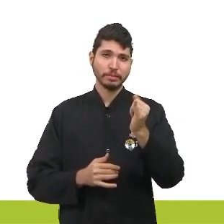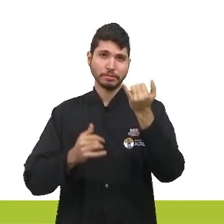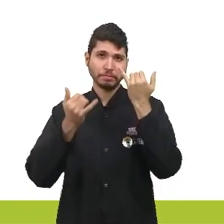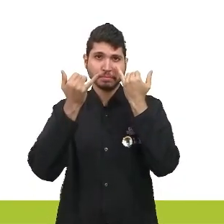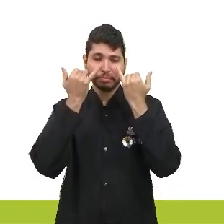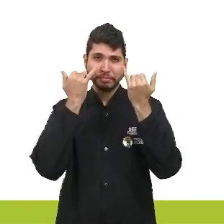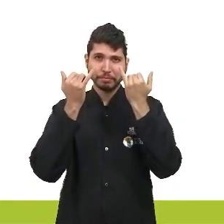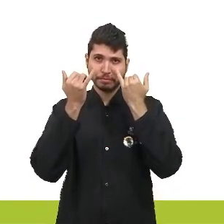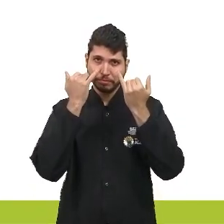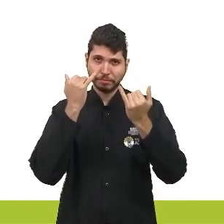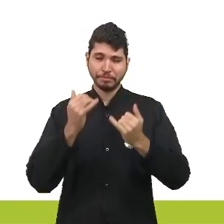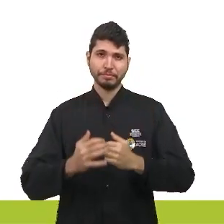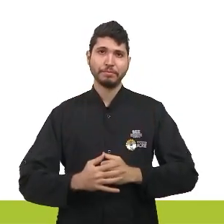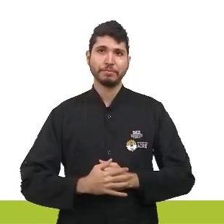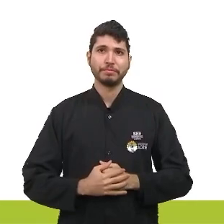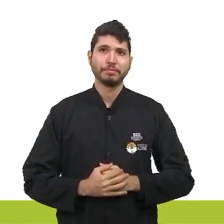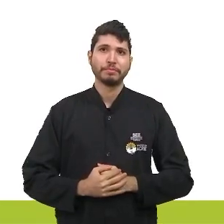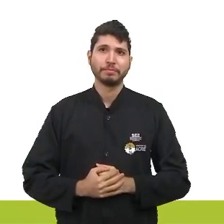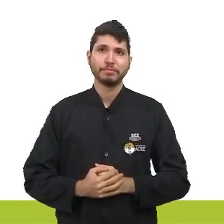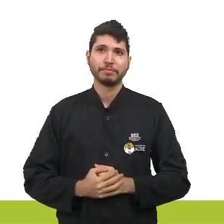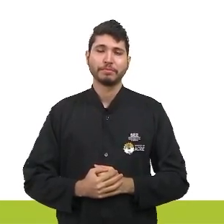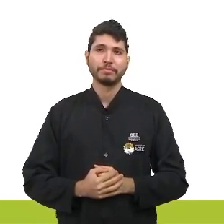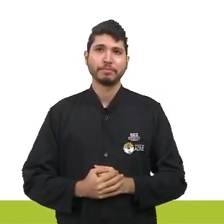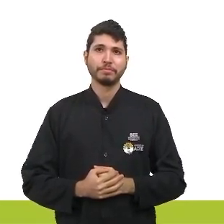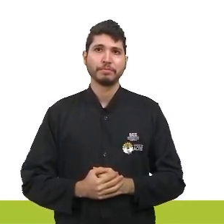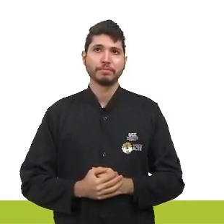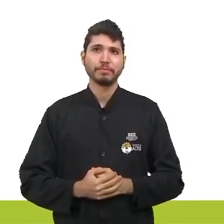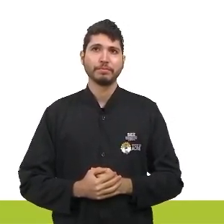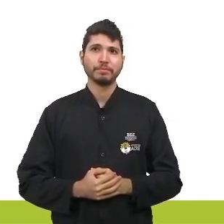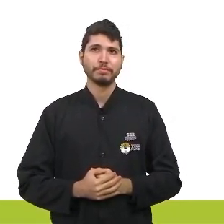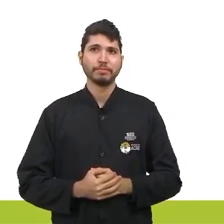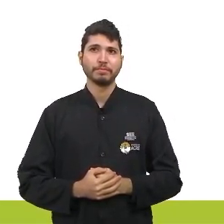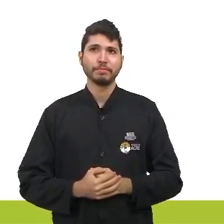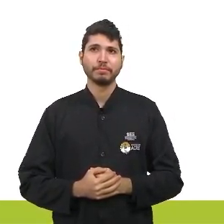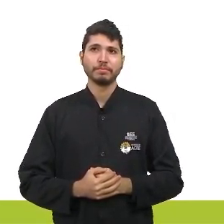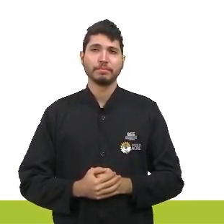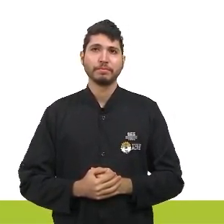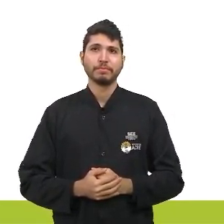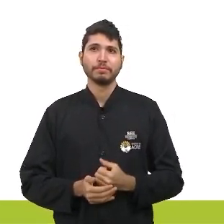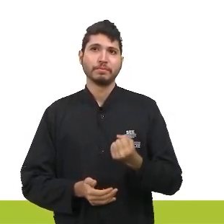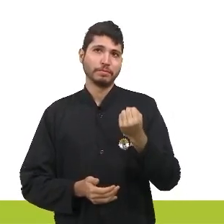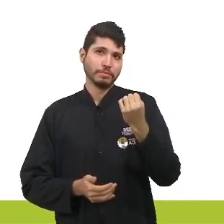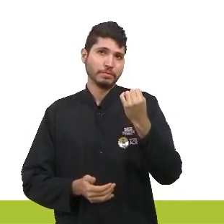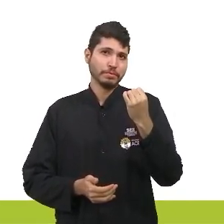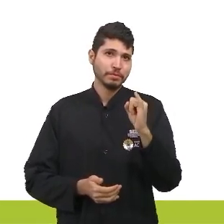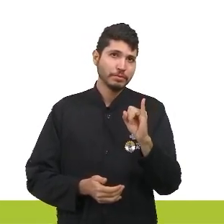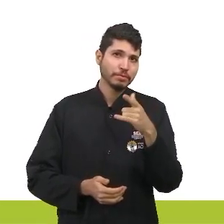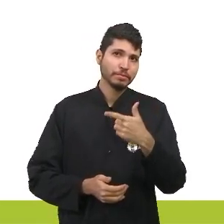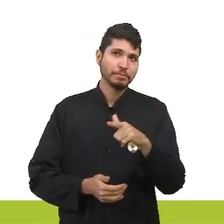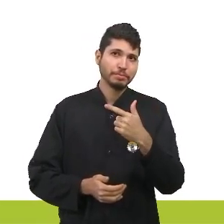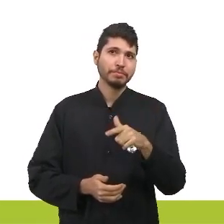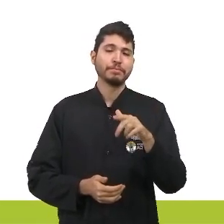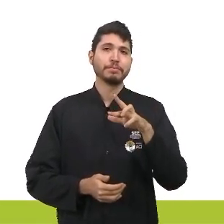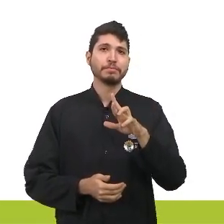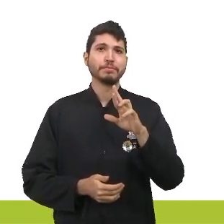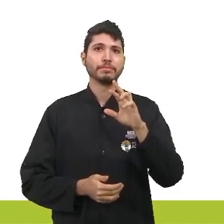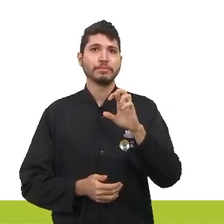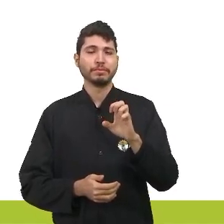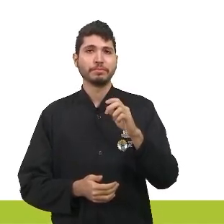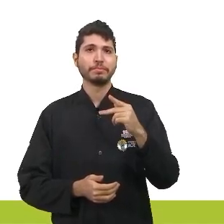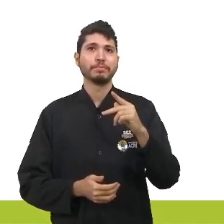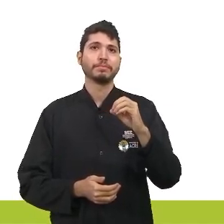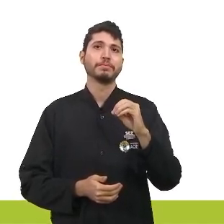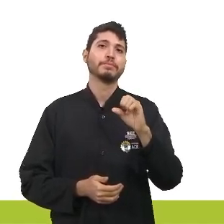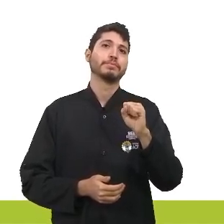Agora, da mesma cor, azul, as duas azuis, se não houver reposição. Então, essa probabilidade é dada da seguinte